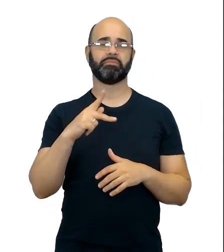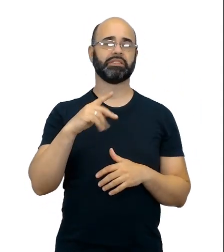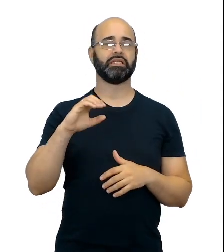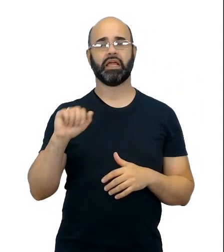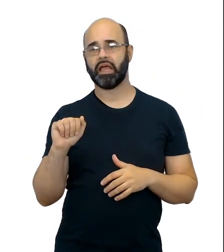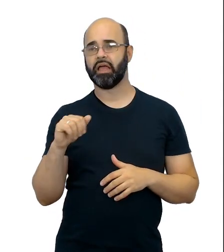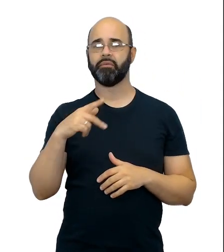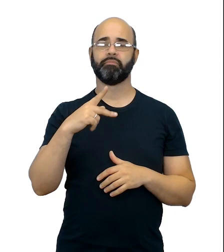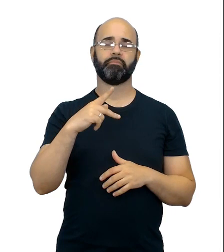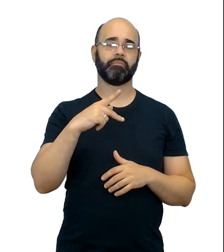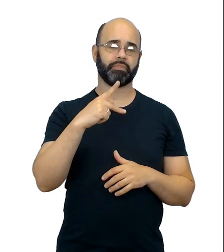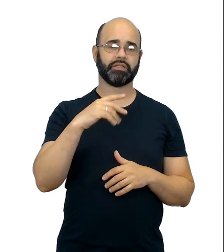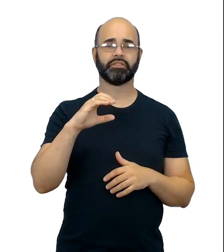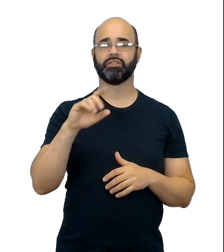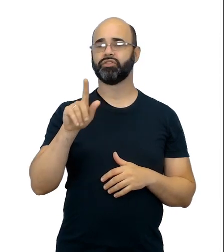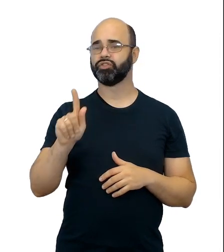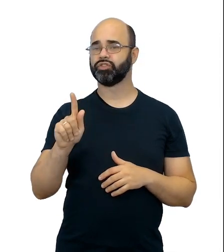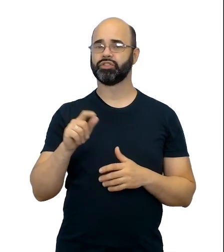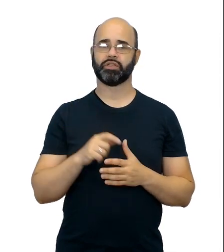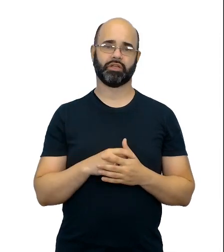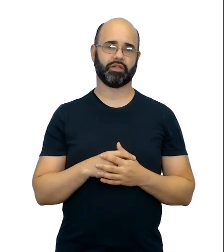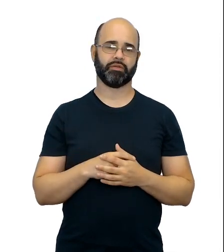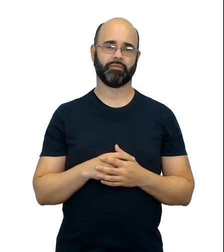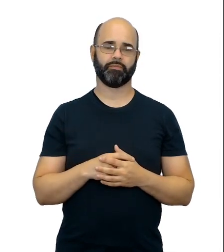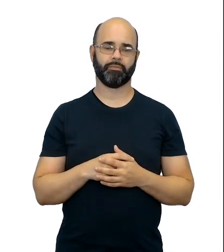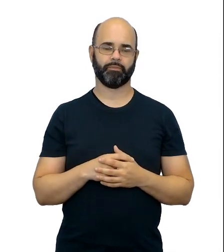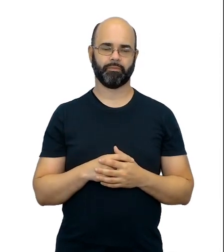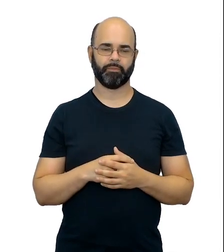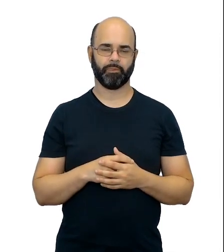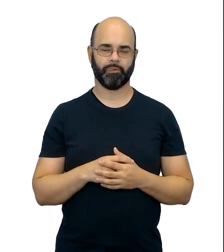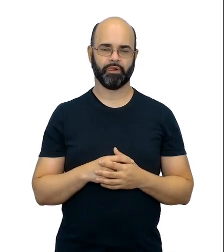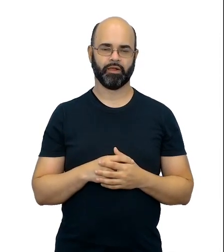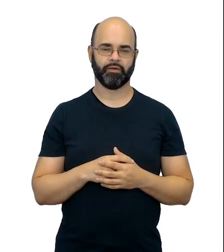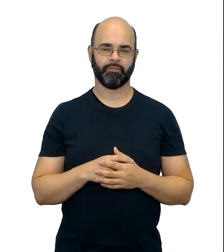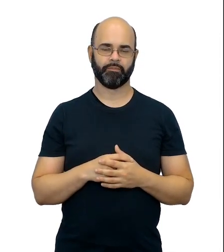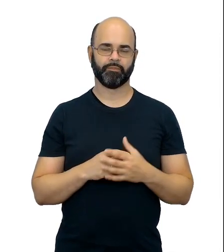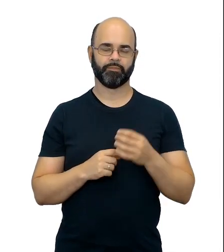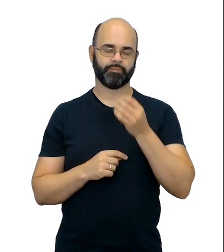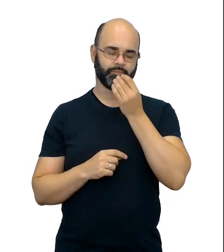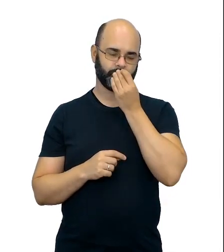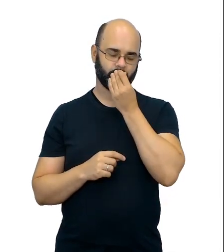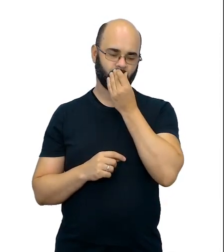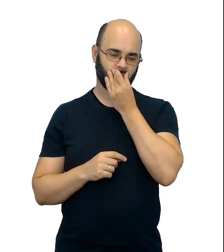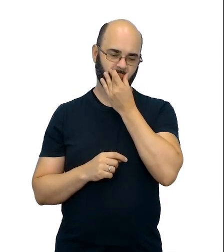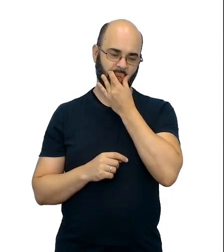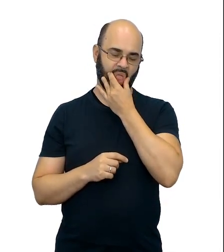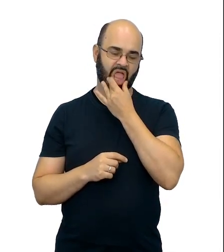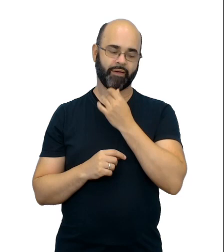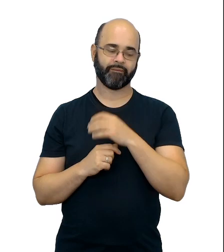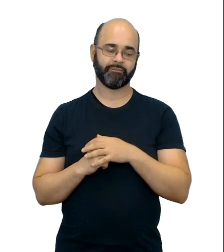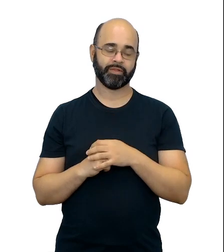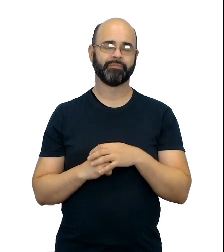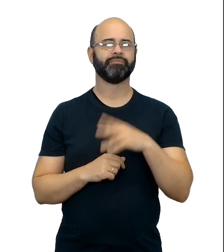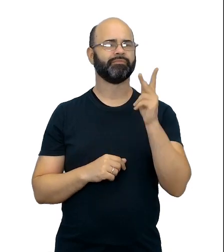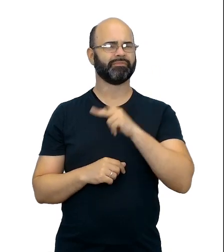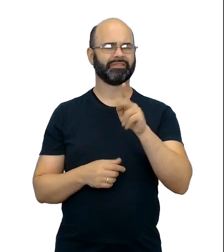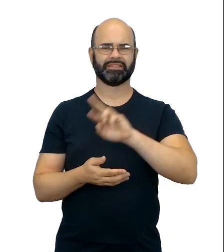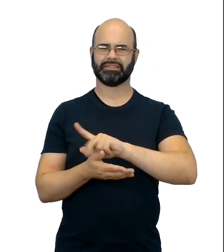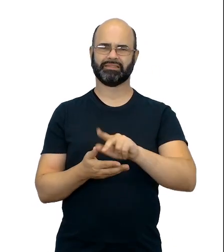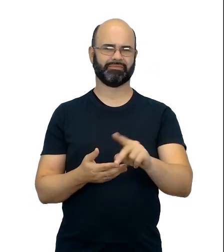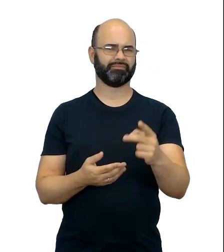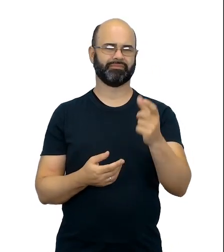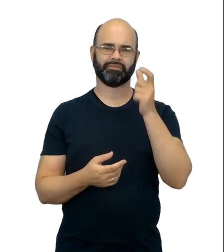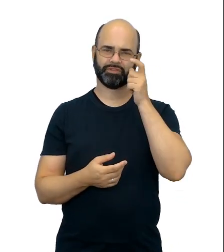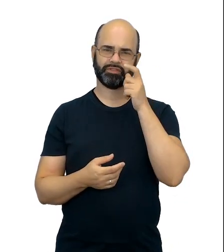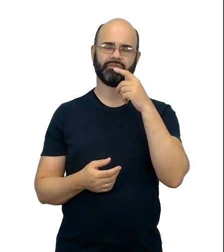PCA, PCG, aquele o PCAI, né, que fala. Então, nós temos vários professores